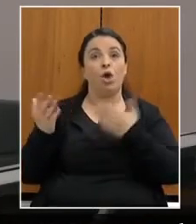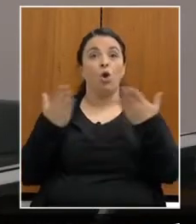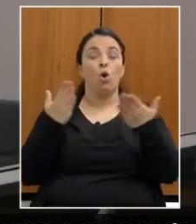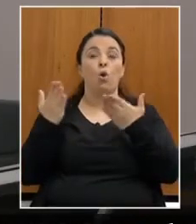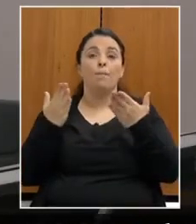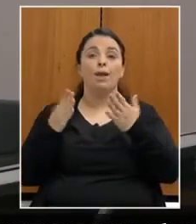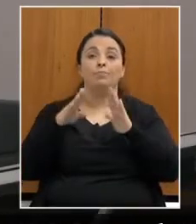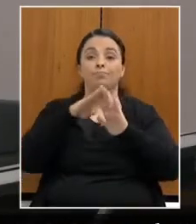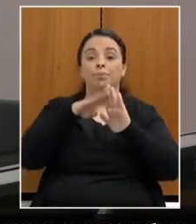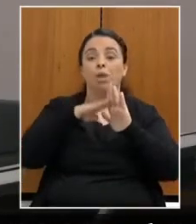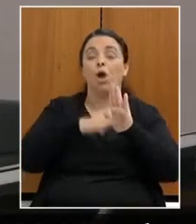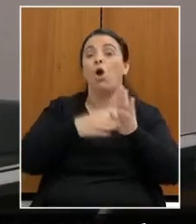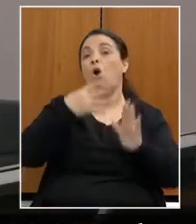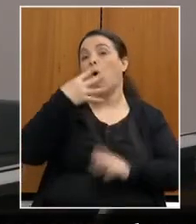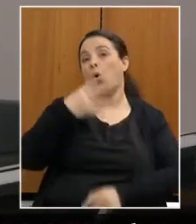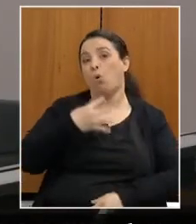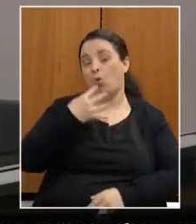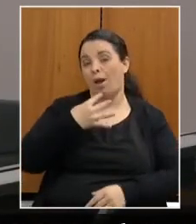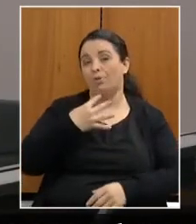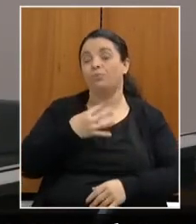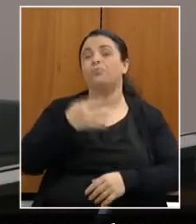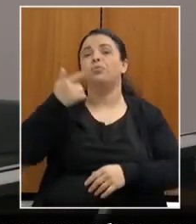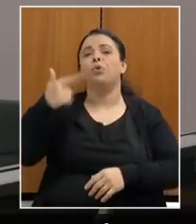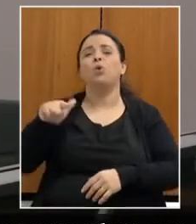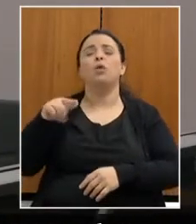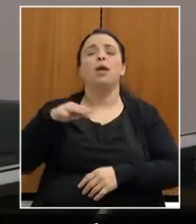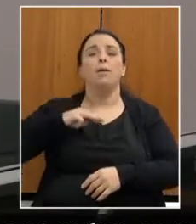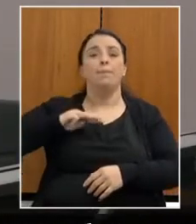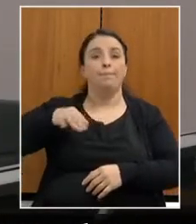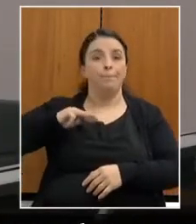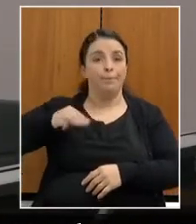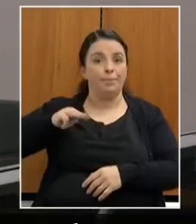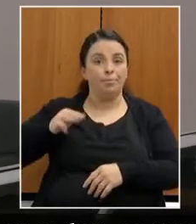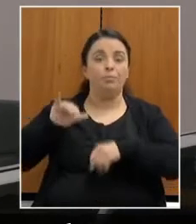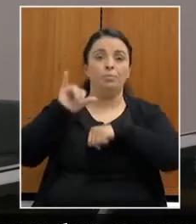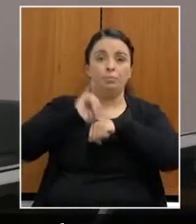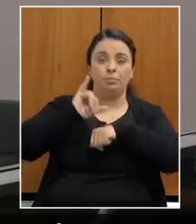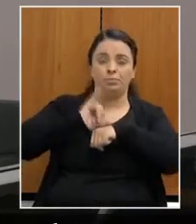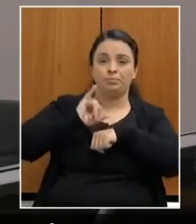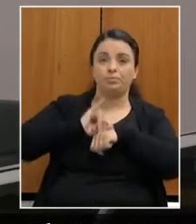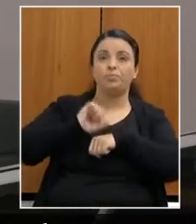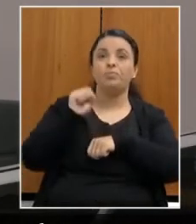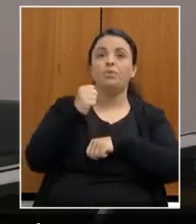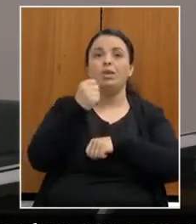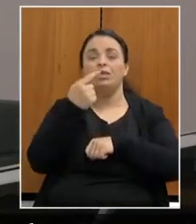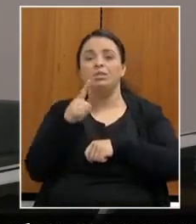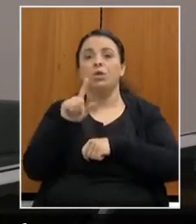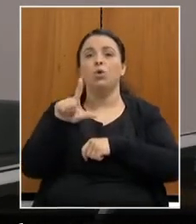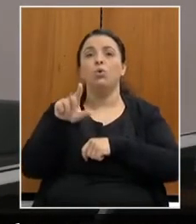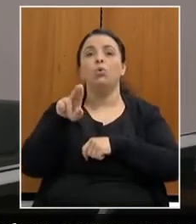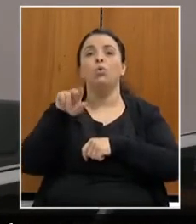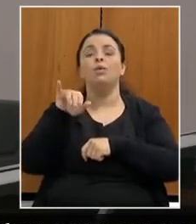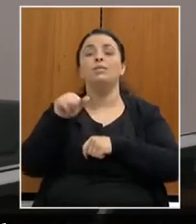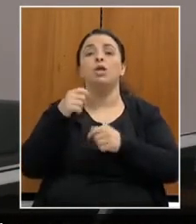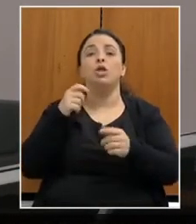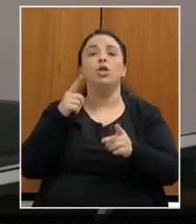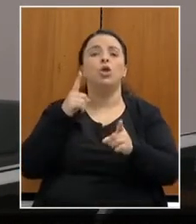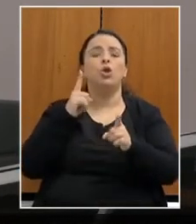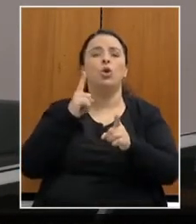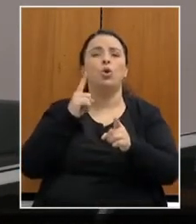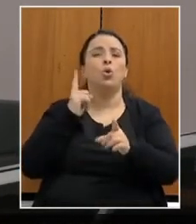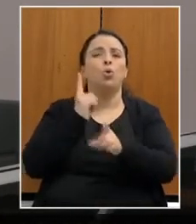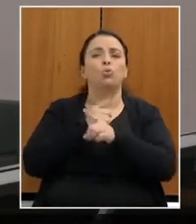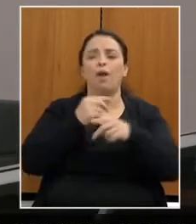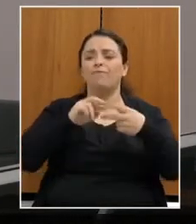colocação. E lembrando que São Luís do Maranhão, onde foi encontrado pela primeira vez a variante Delta, recebeu 300